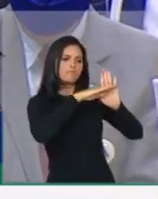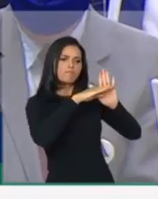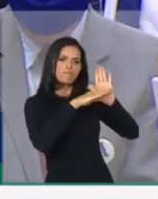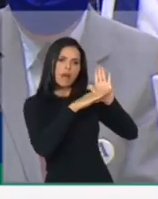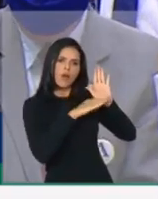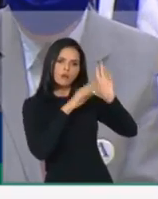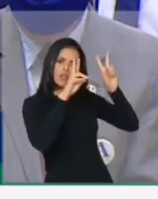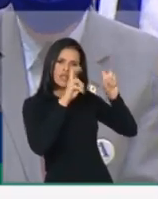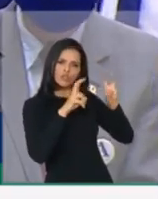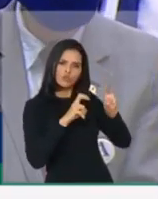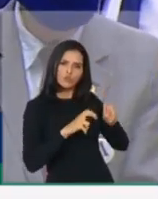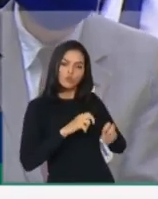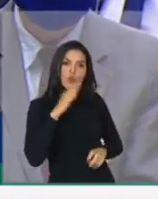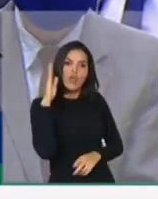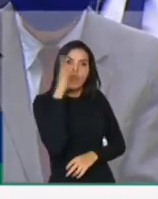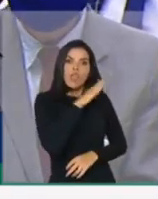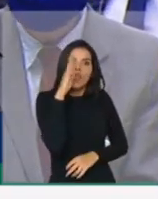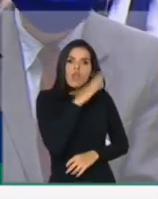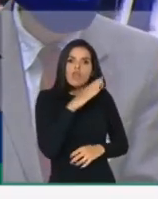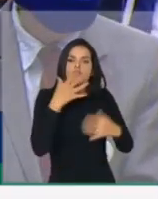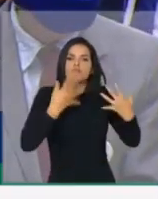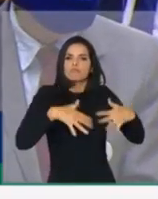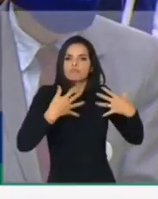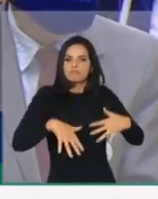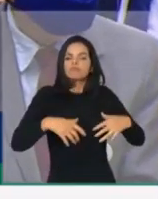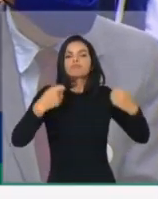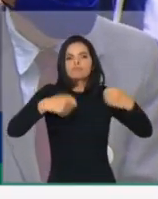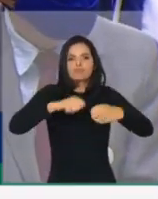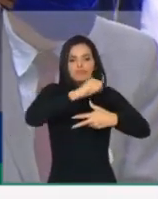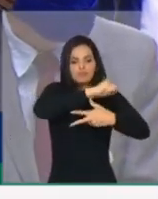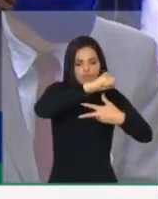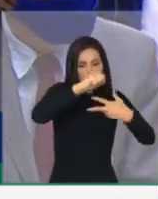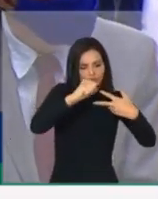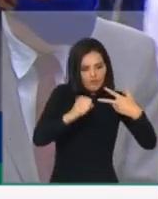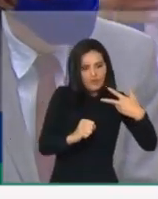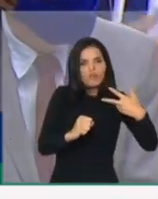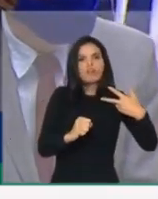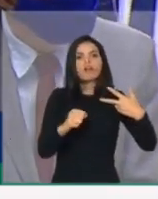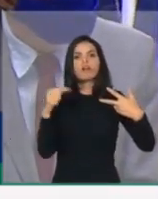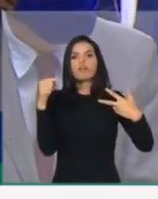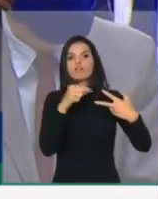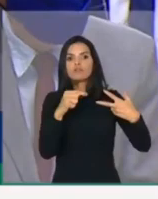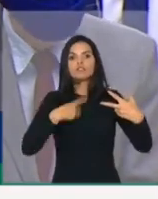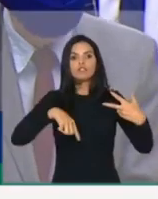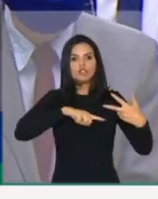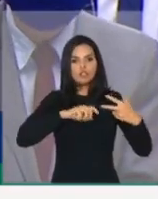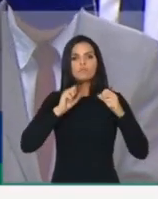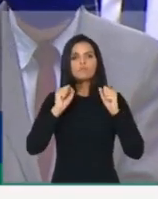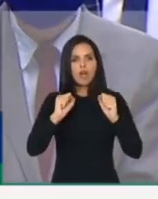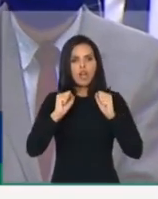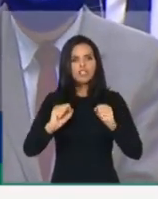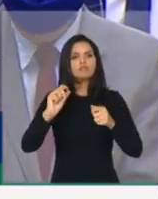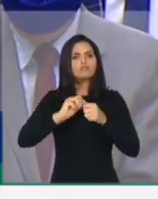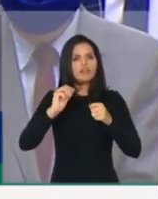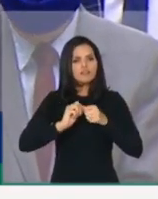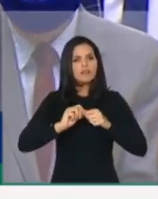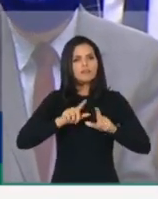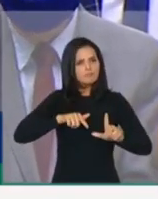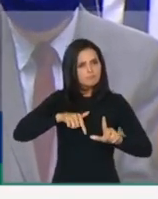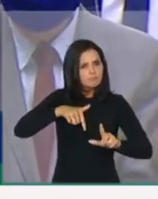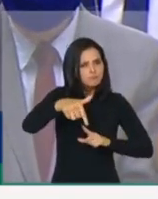as instituições políticas, o Estado, o povo abandonado no momento de sua maior